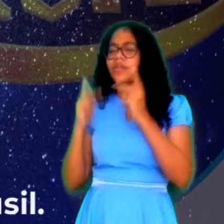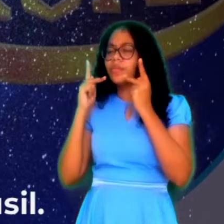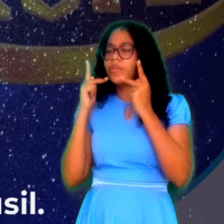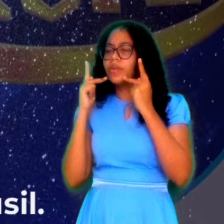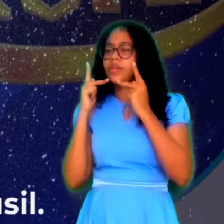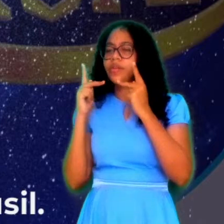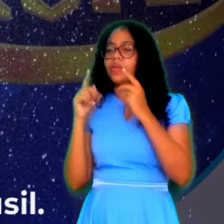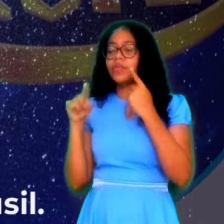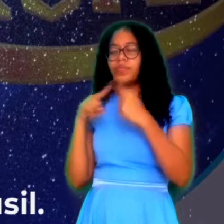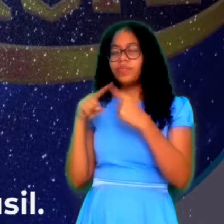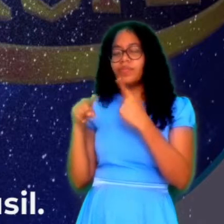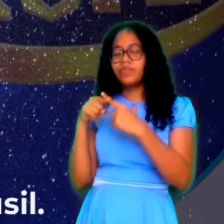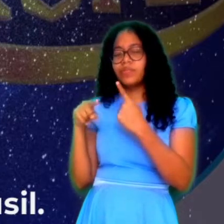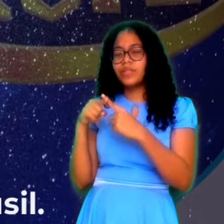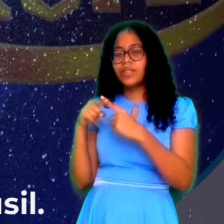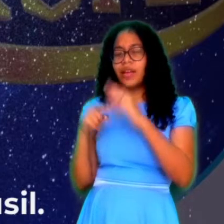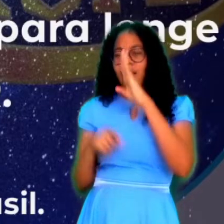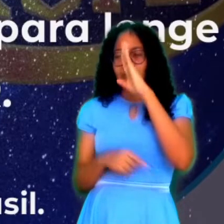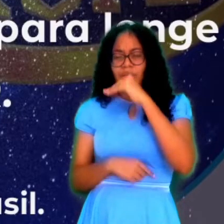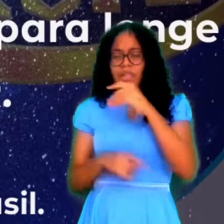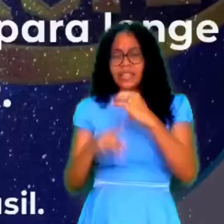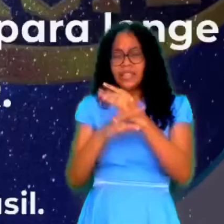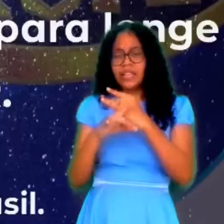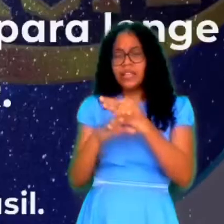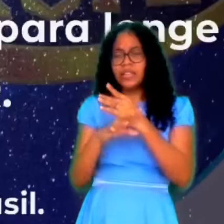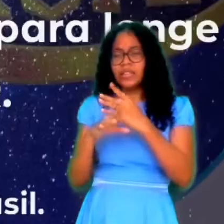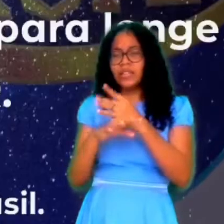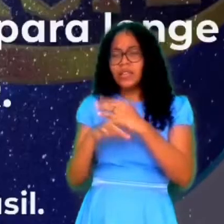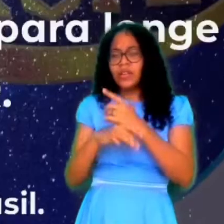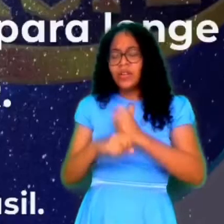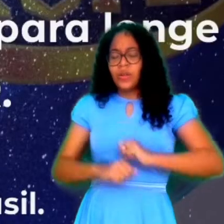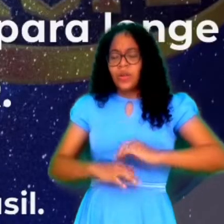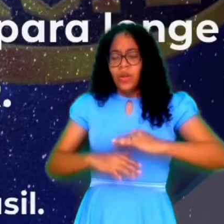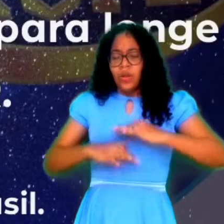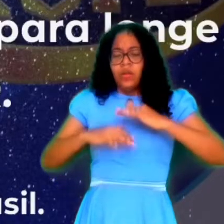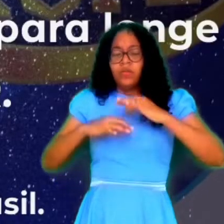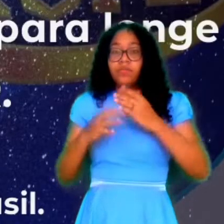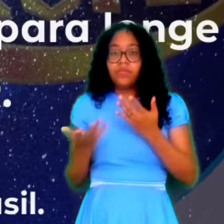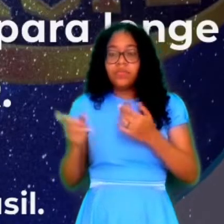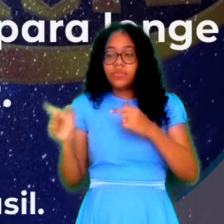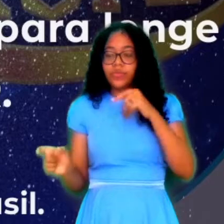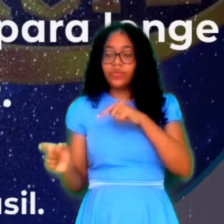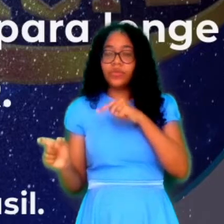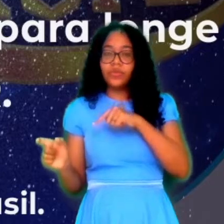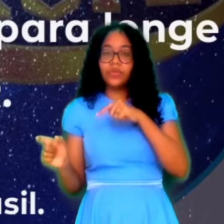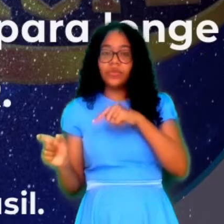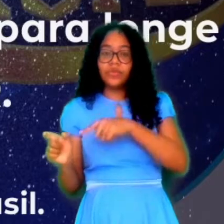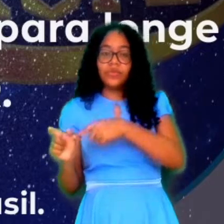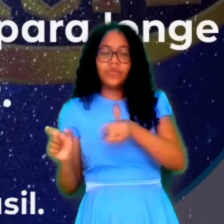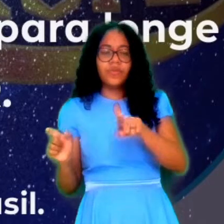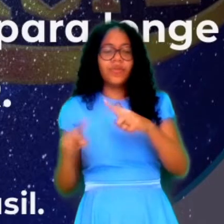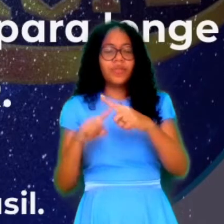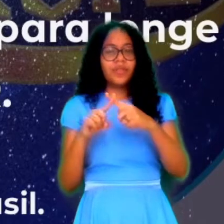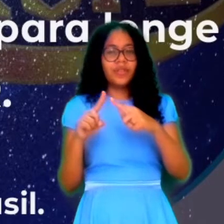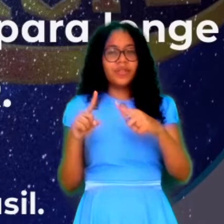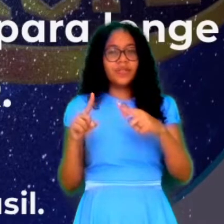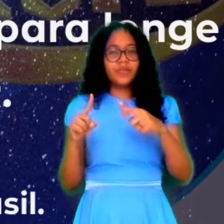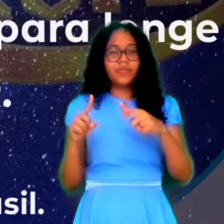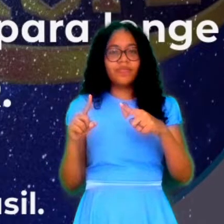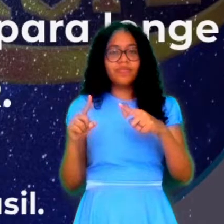sua malícia subiu até mim. Jonas se dispôs, mas para fugir da presença